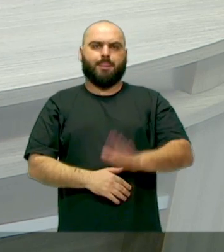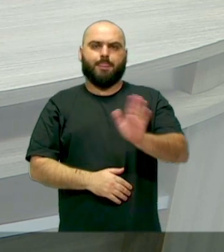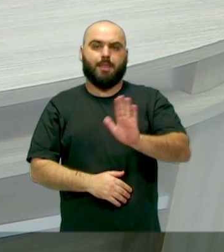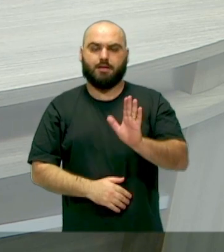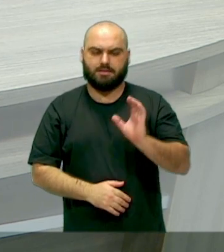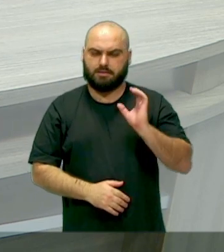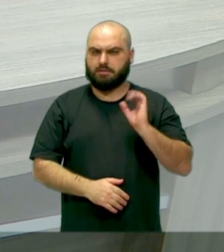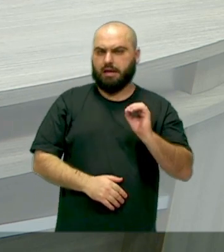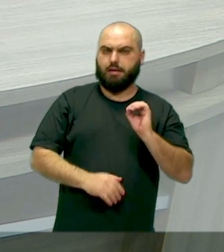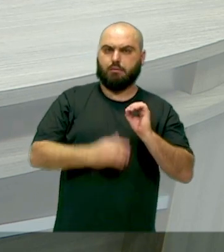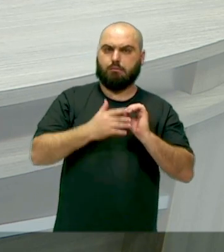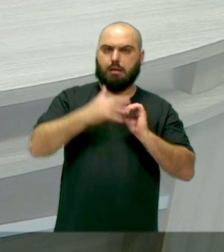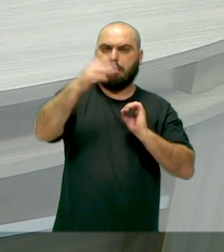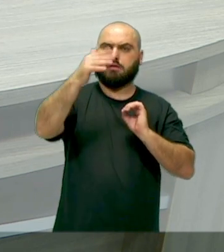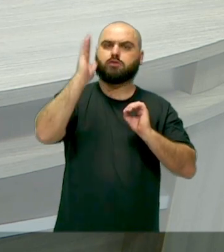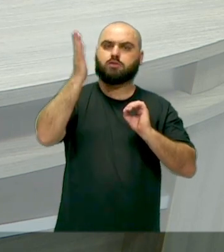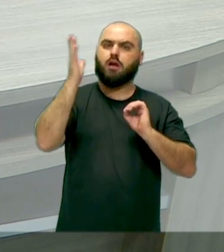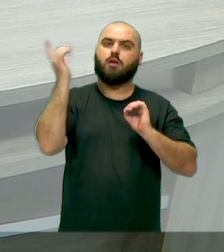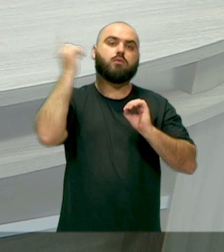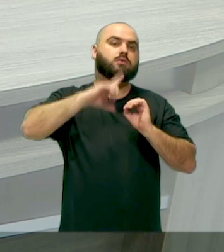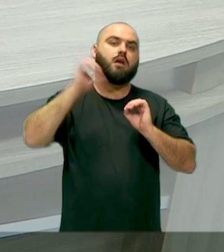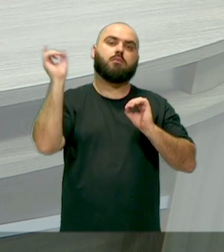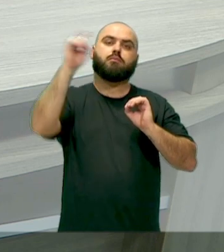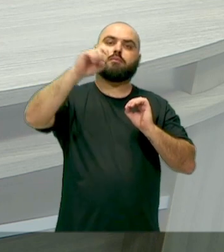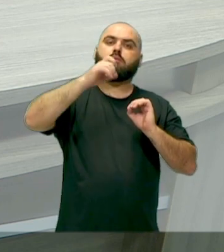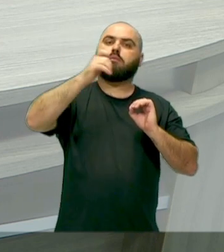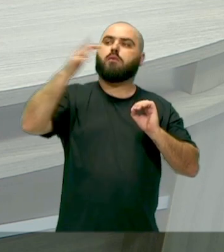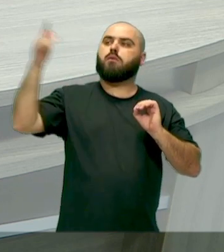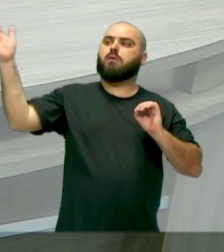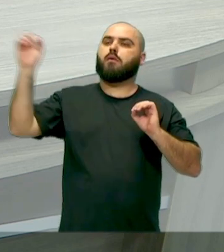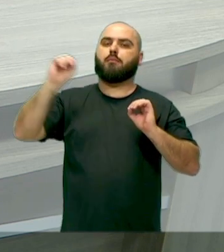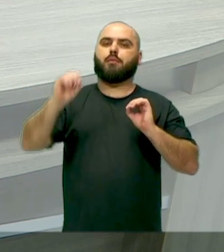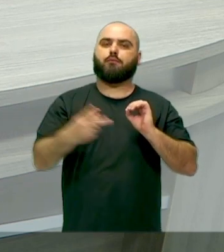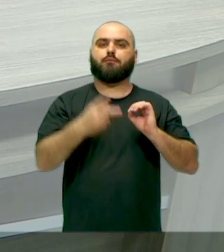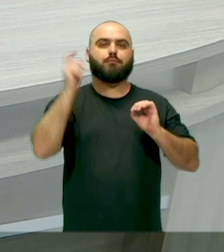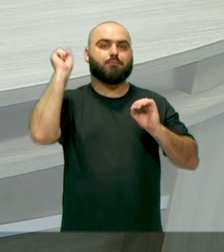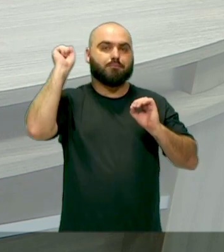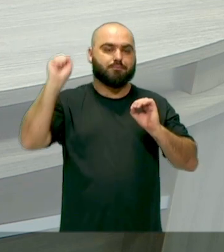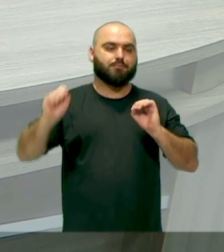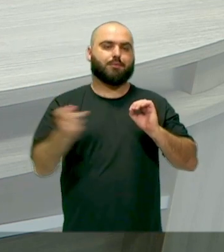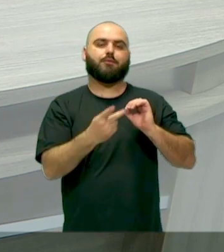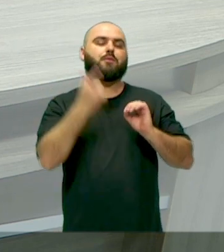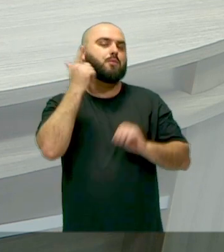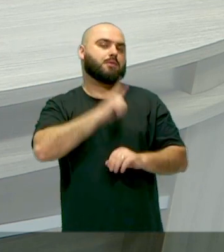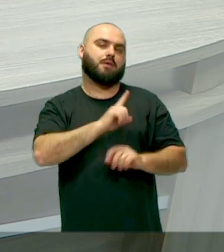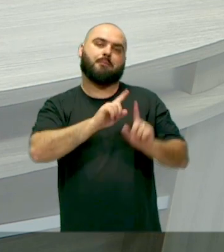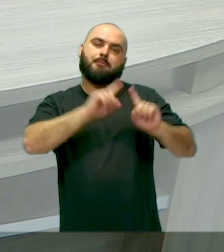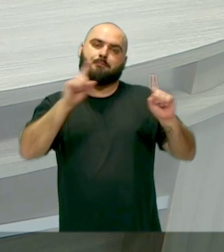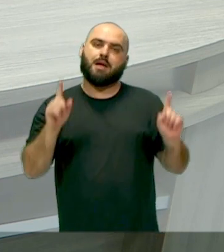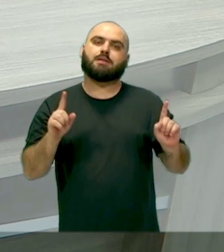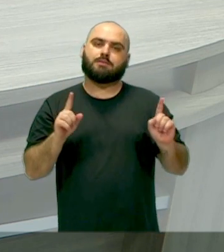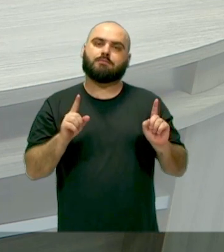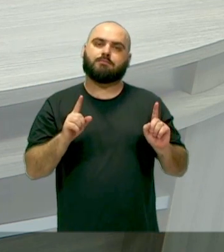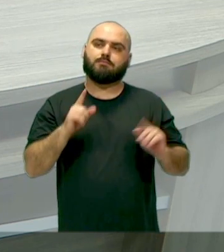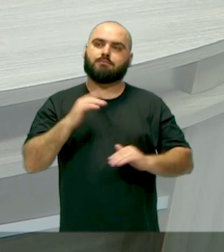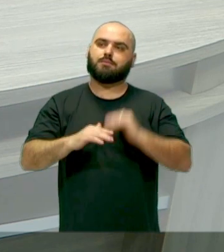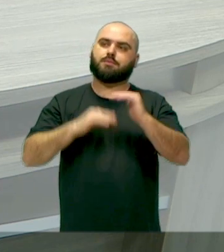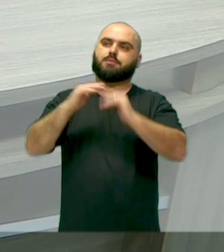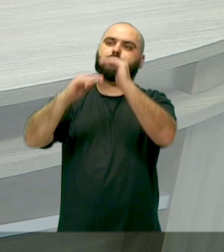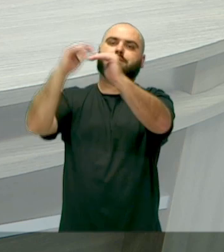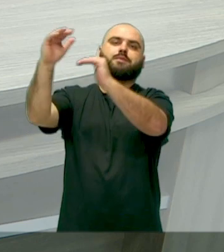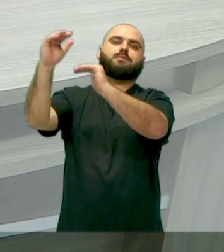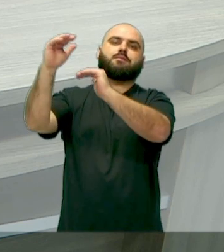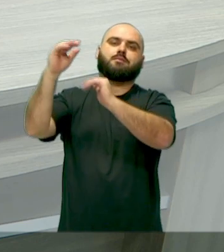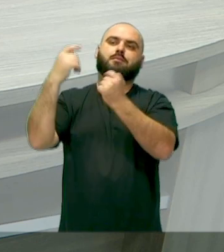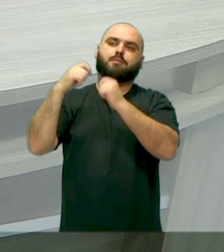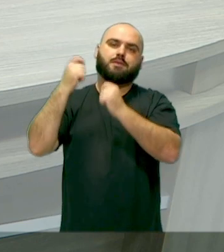zero, que muita coisa já dá para se aproveitar, né? Já mas é um caminho a